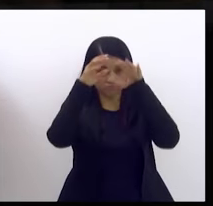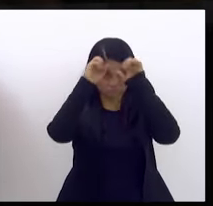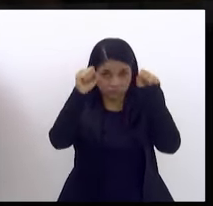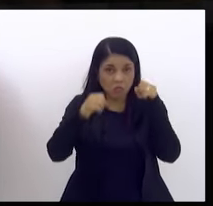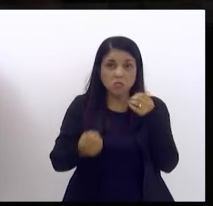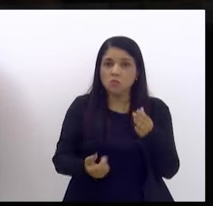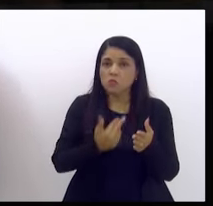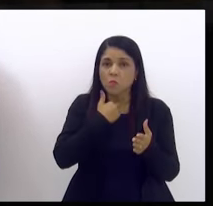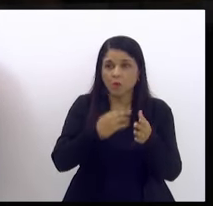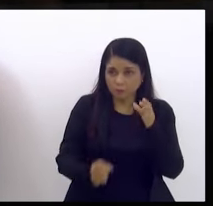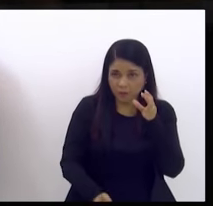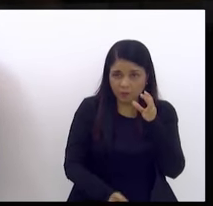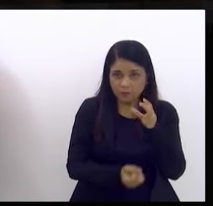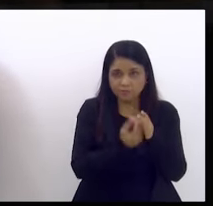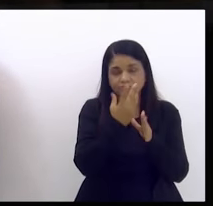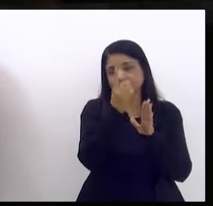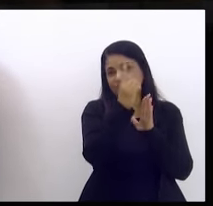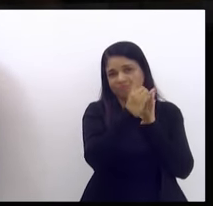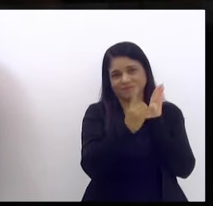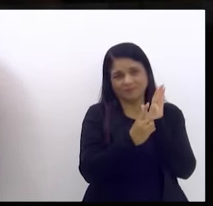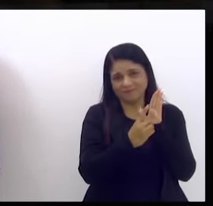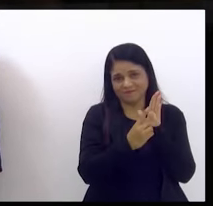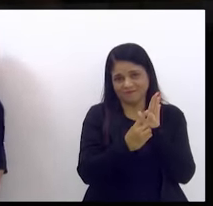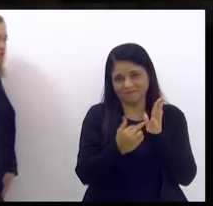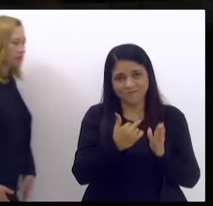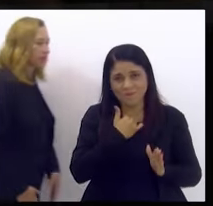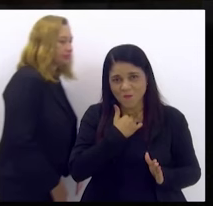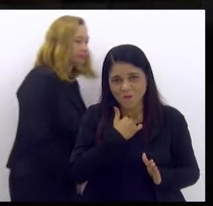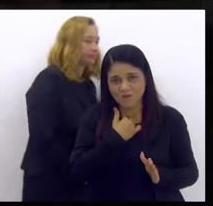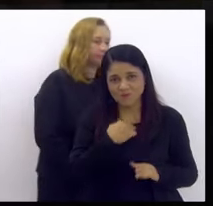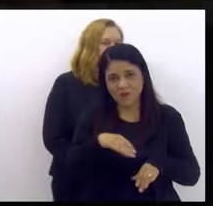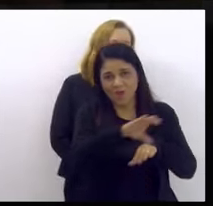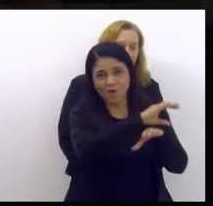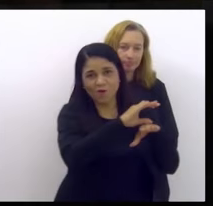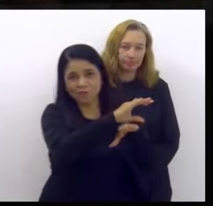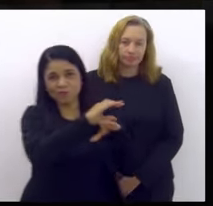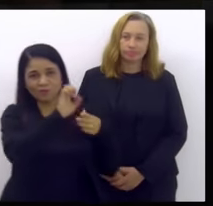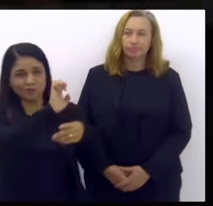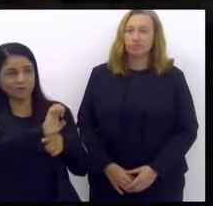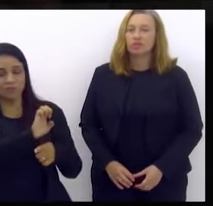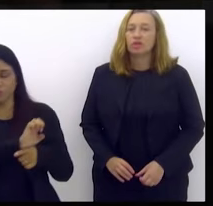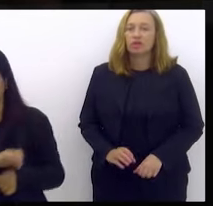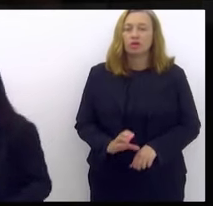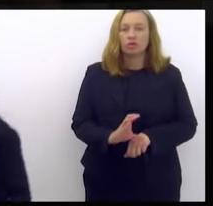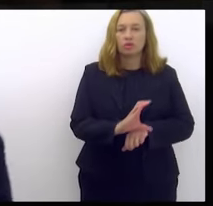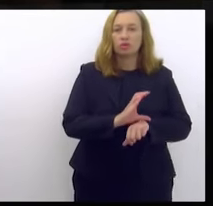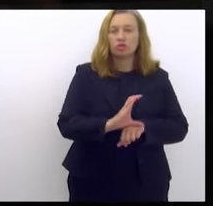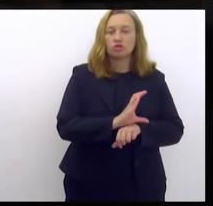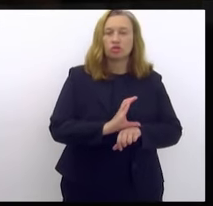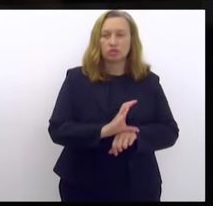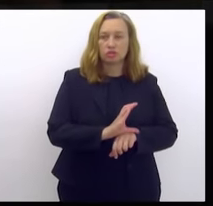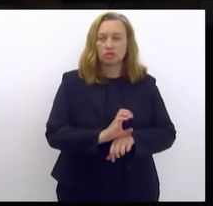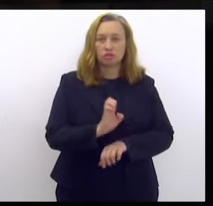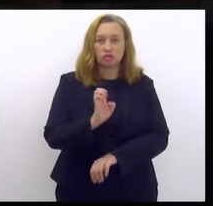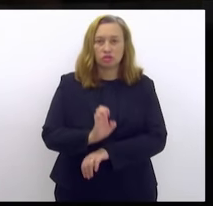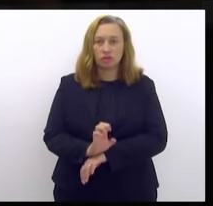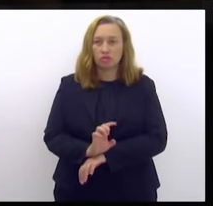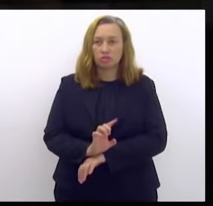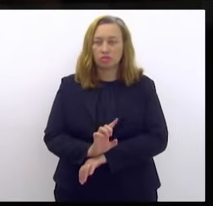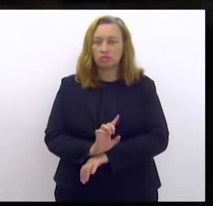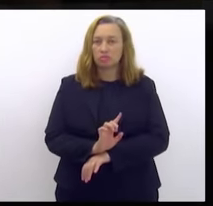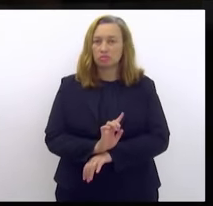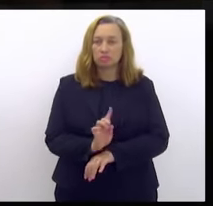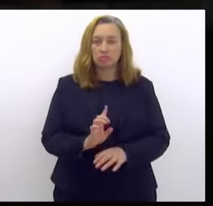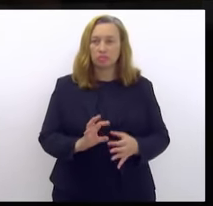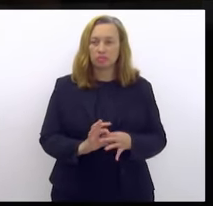criar secretaria por decreto. A Constituição do Estado não o permite. Ponto.